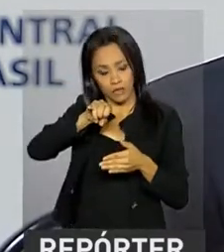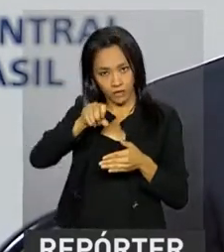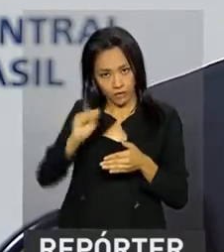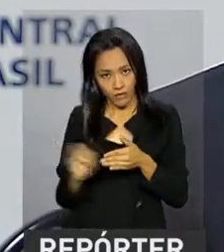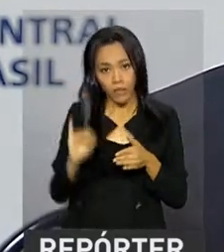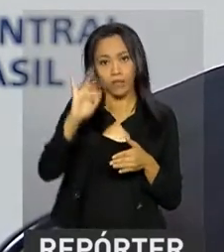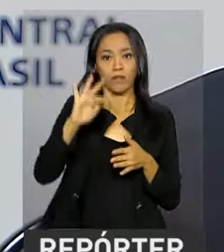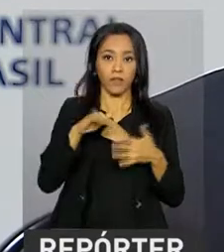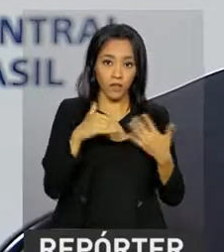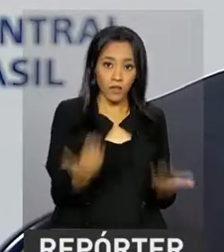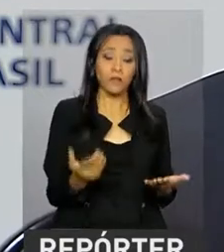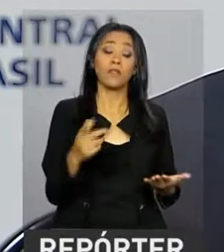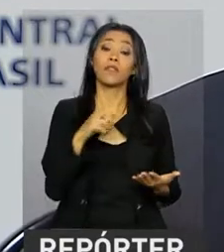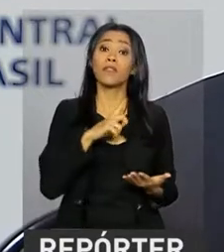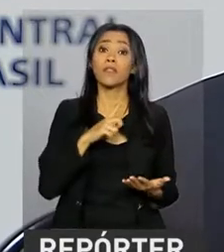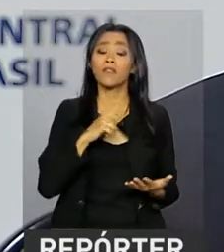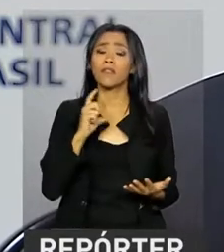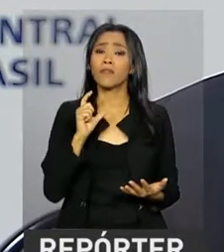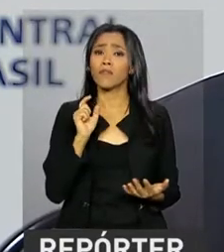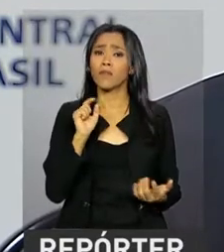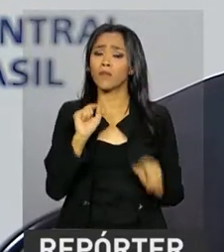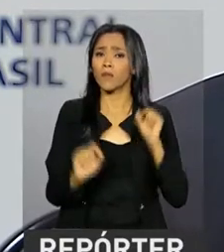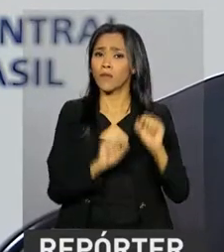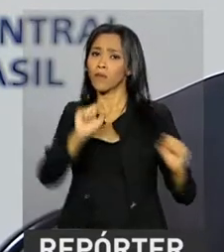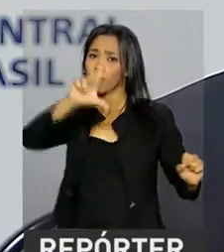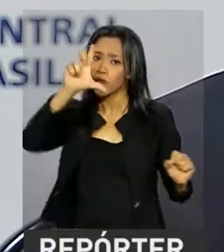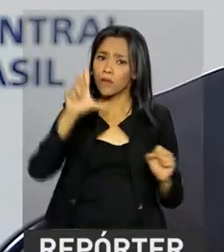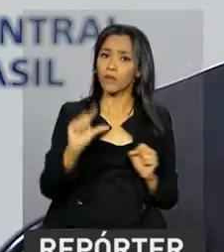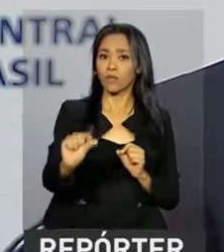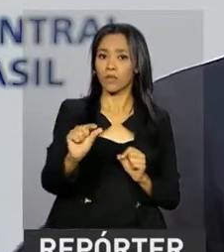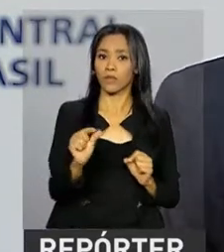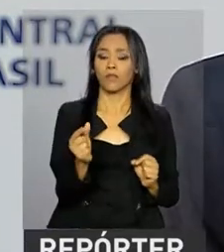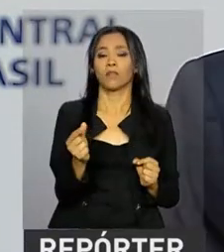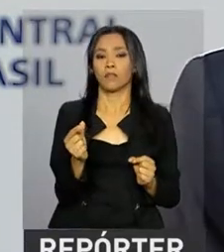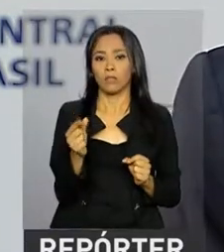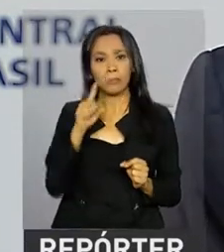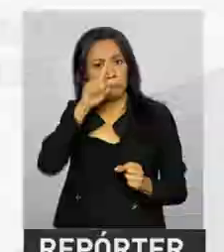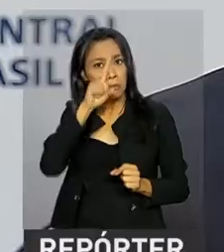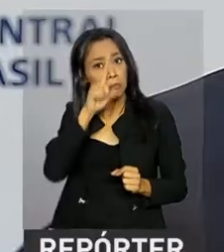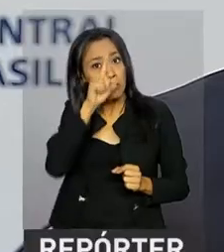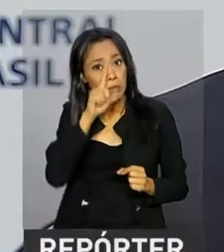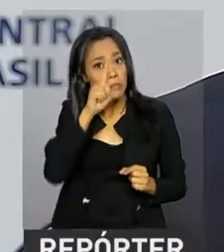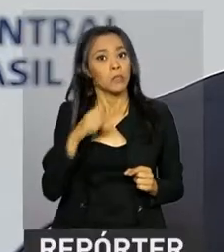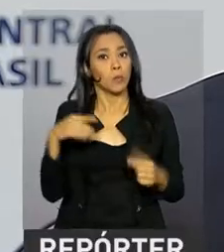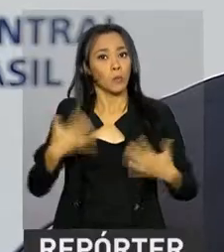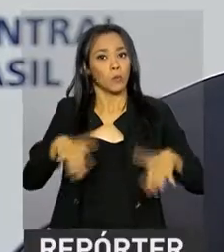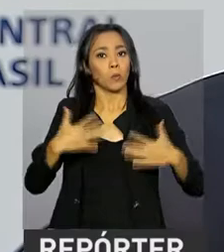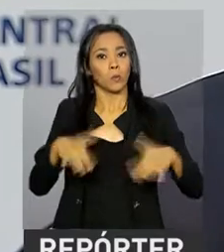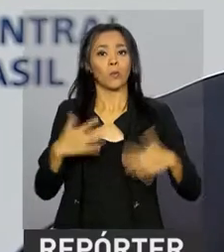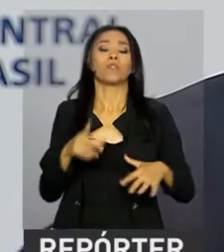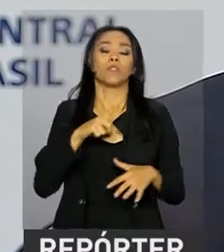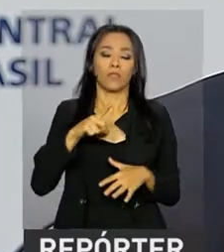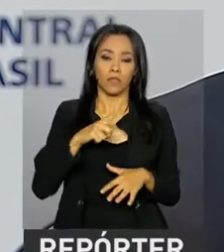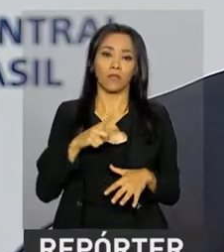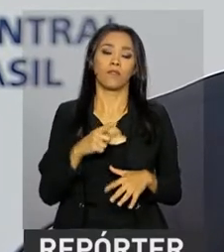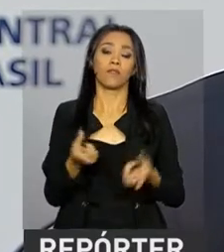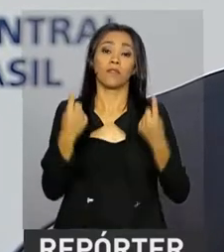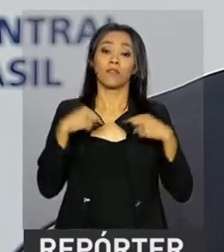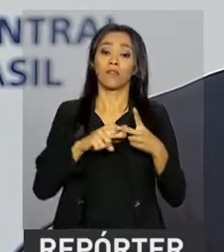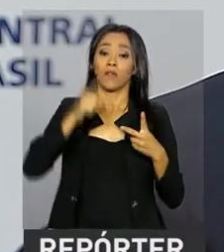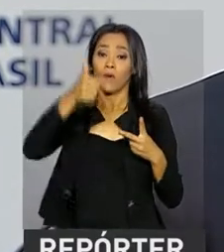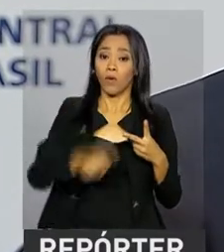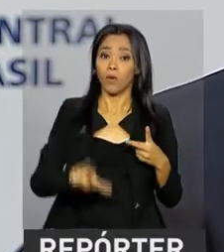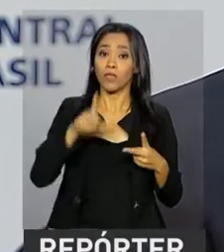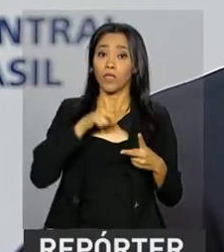houve uma mudança, uma redução de risco relevante nos últimos tempos. Também vimos uma